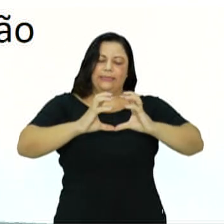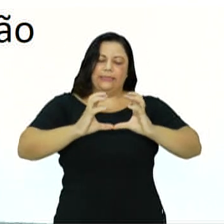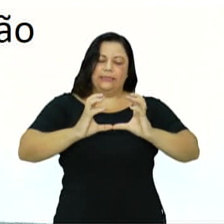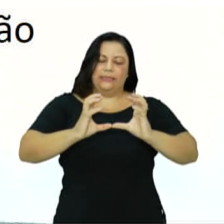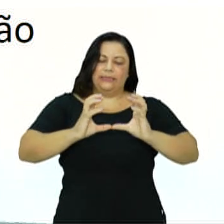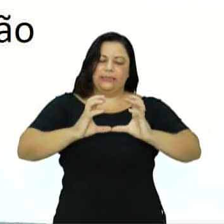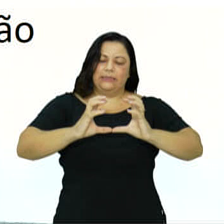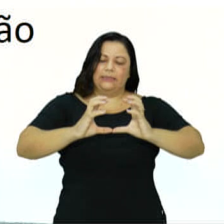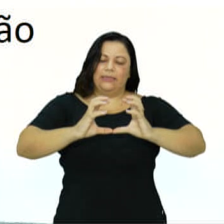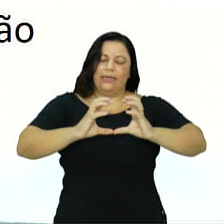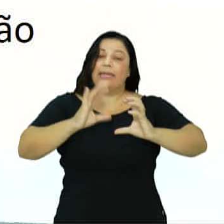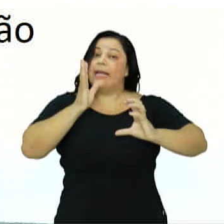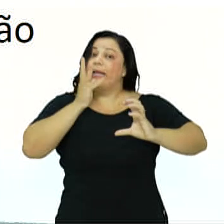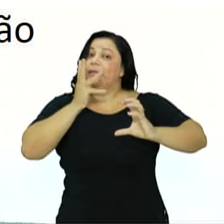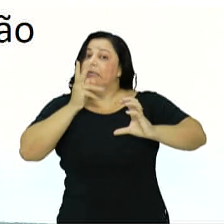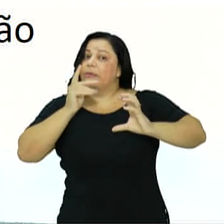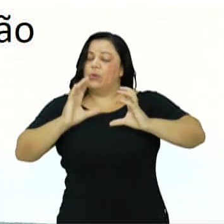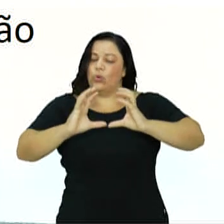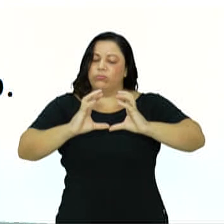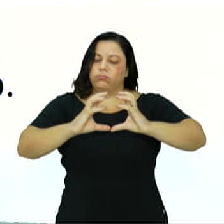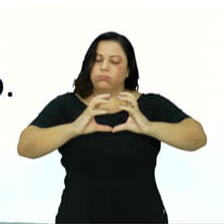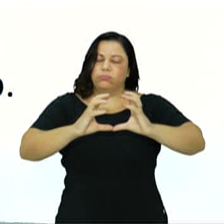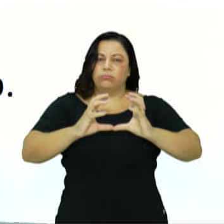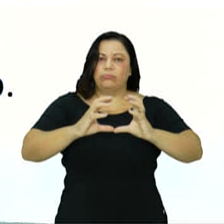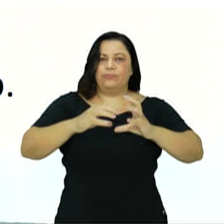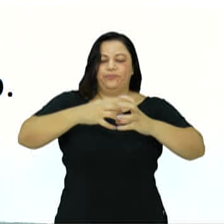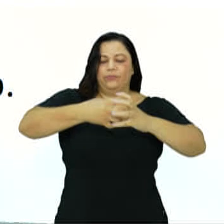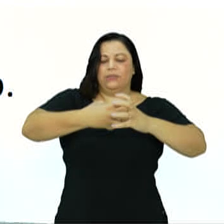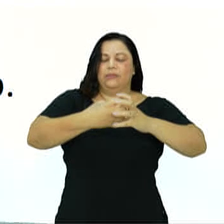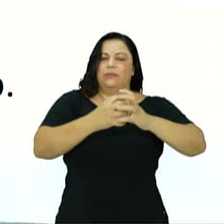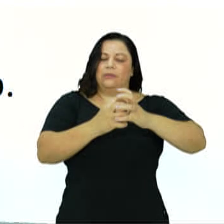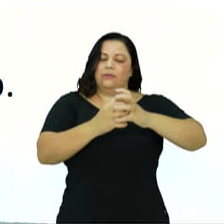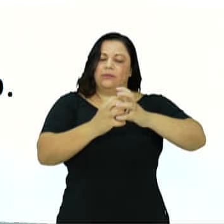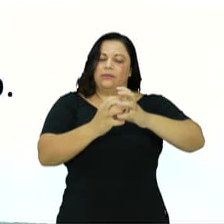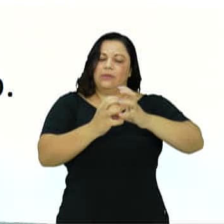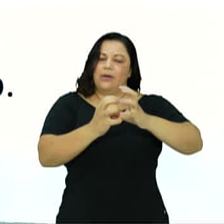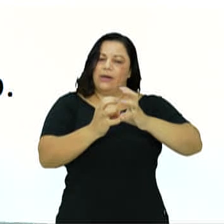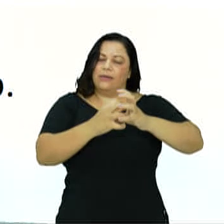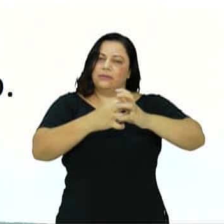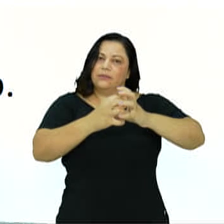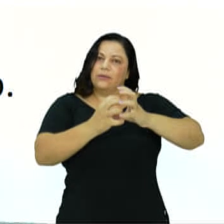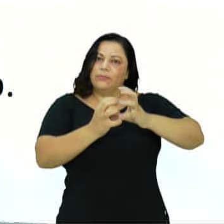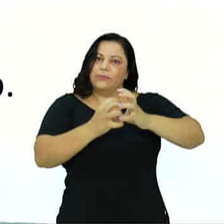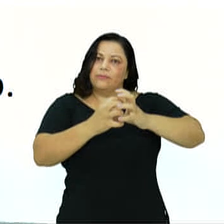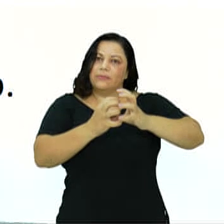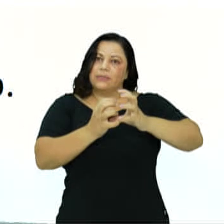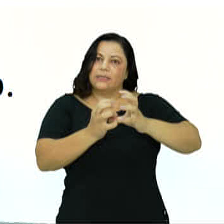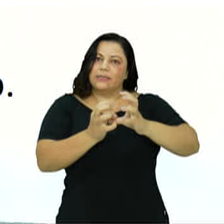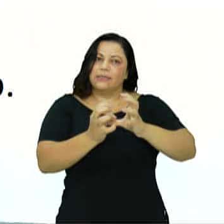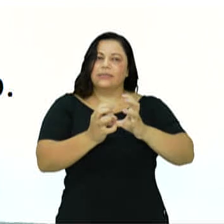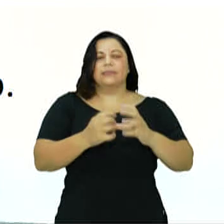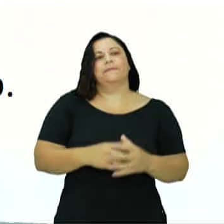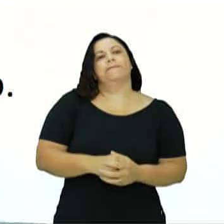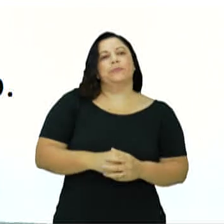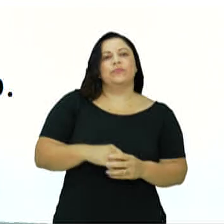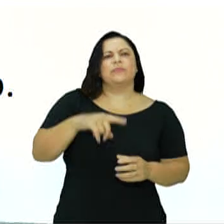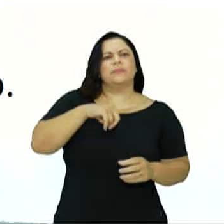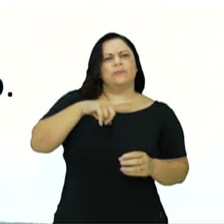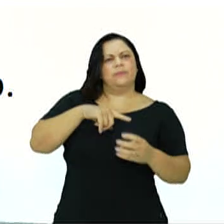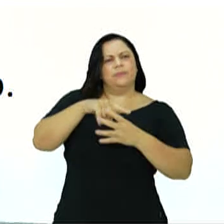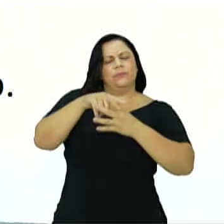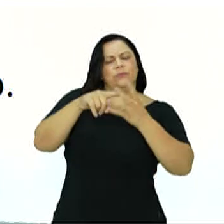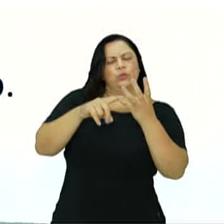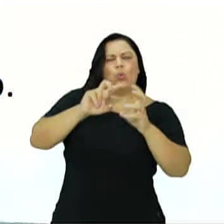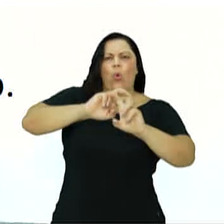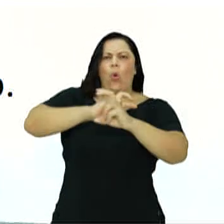função é permitir que o cérebro continue crescendo. Muito bem. Na região onde 4 ossos se encontram, existe um espaço que